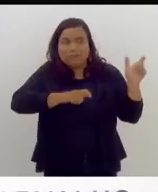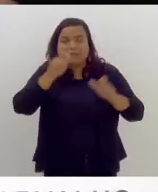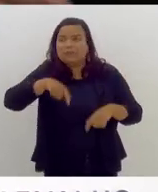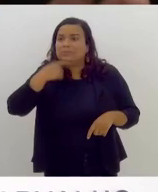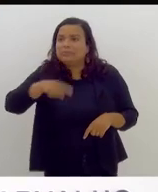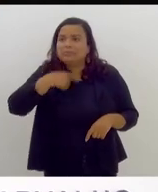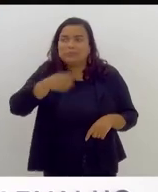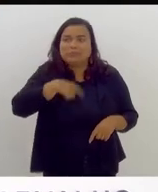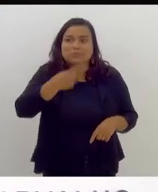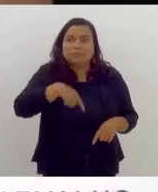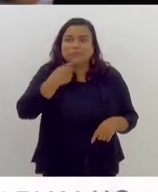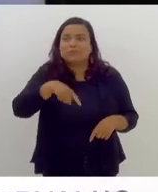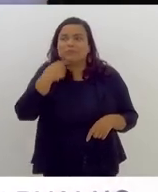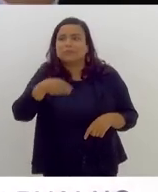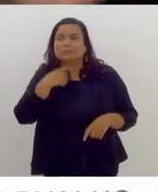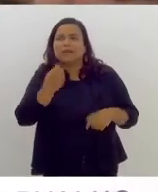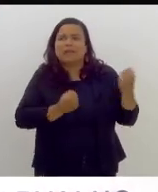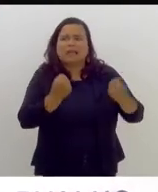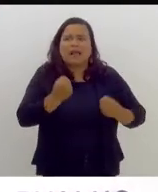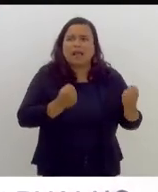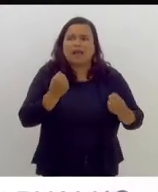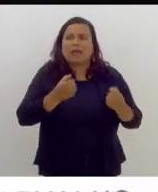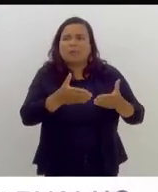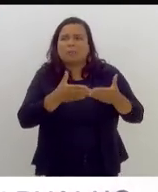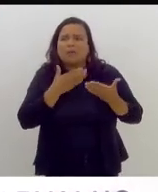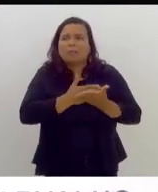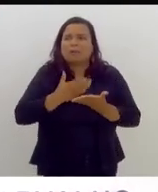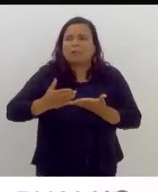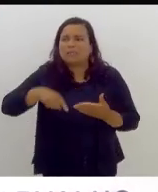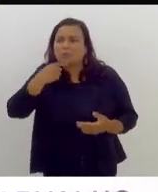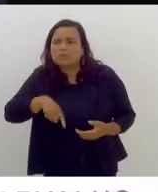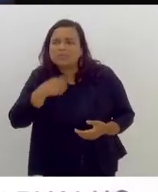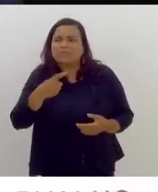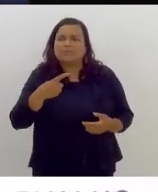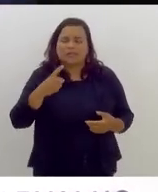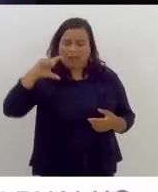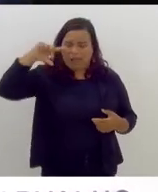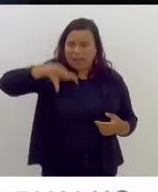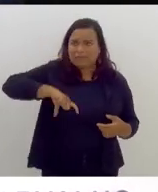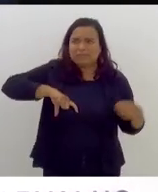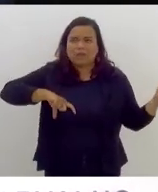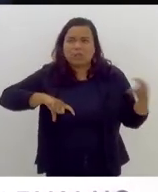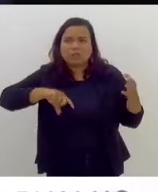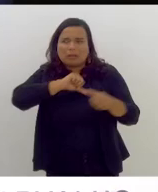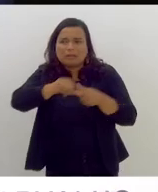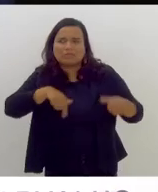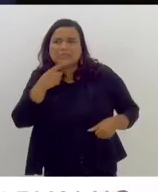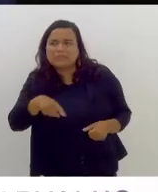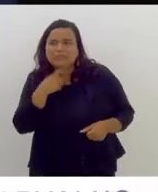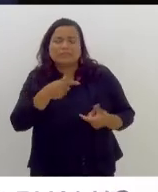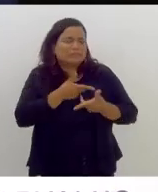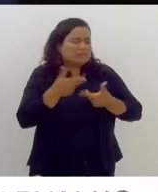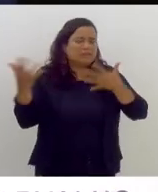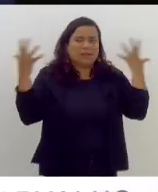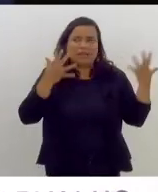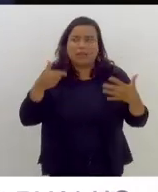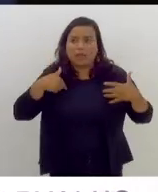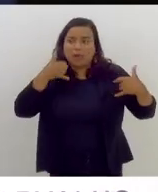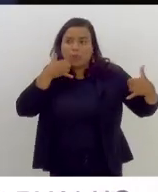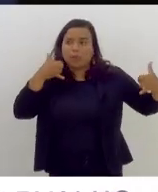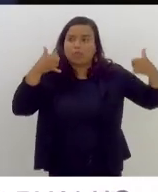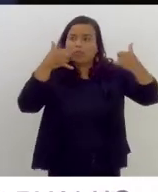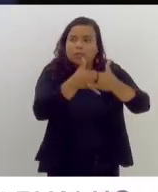conseguiam licenciar o carro, que não sei o quê, etc. e tal, que não conseguiam renovar a carteira, eu dei um